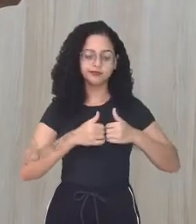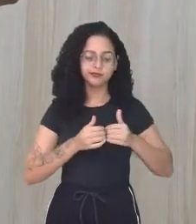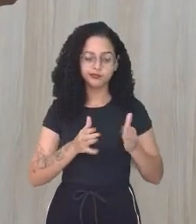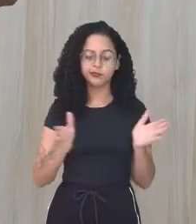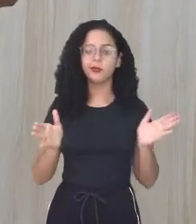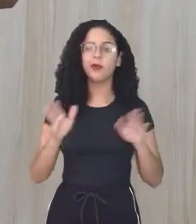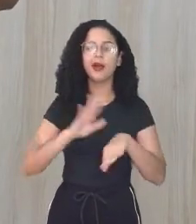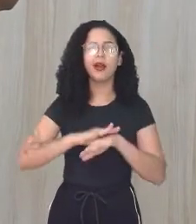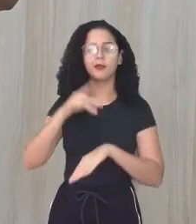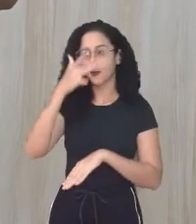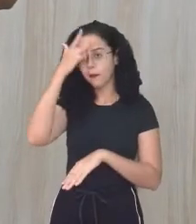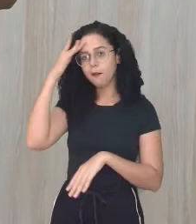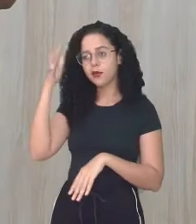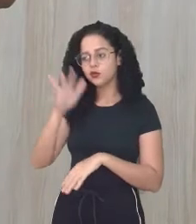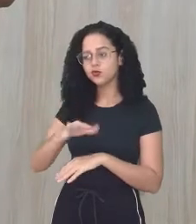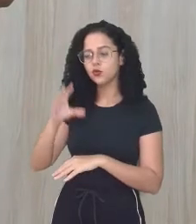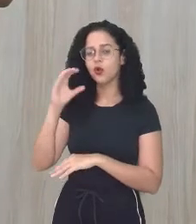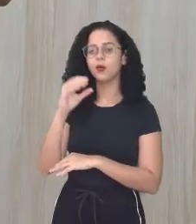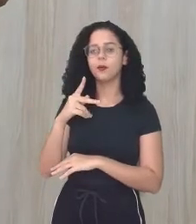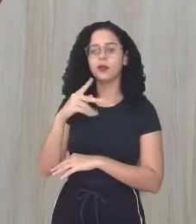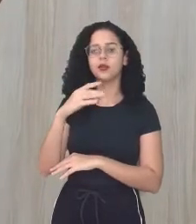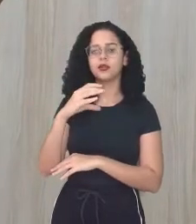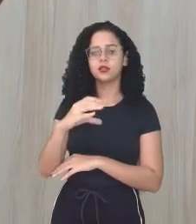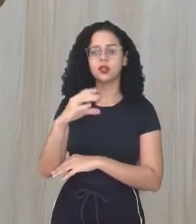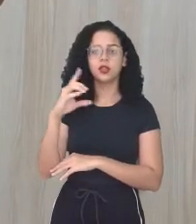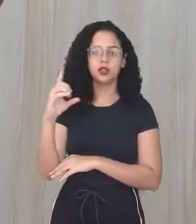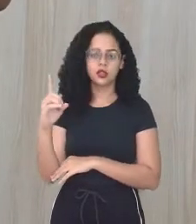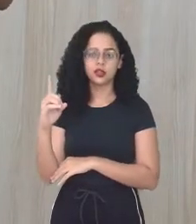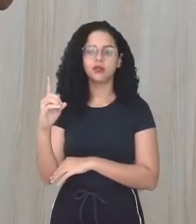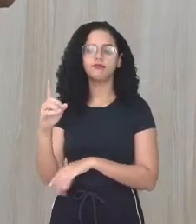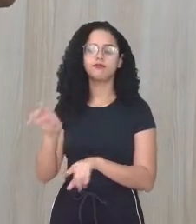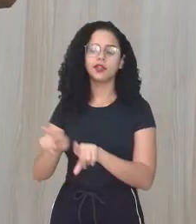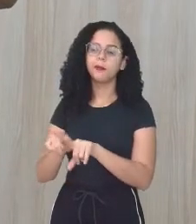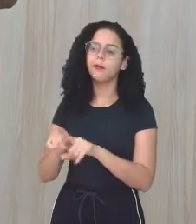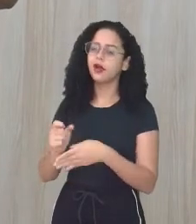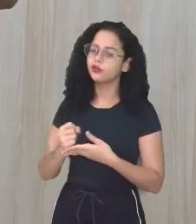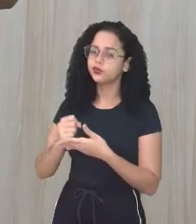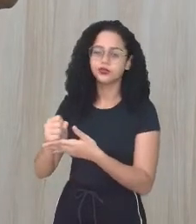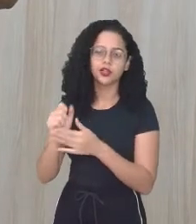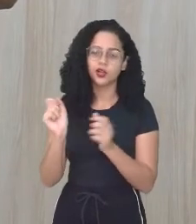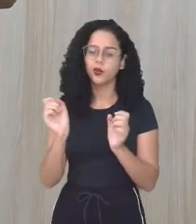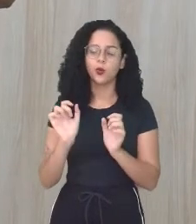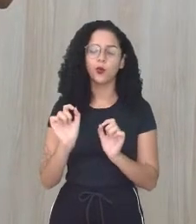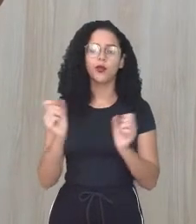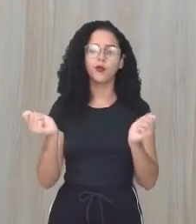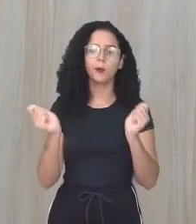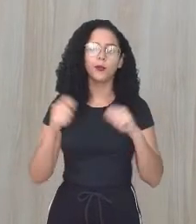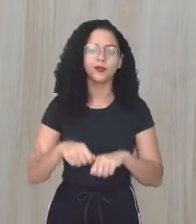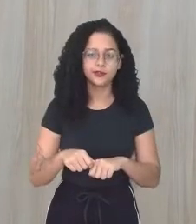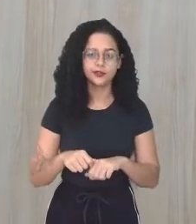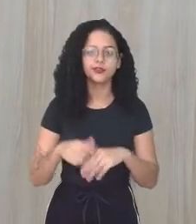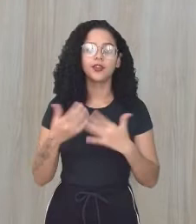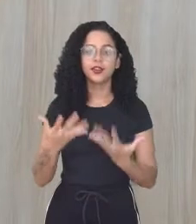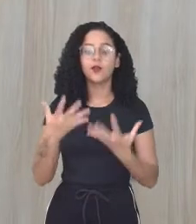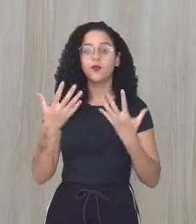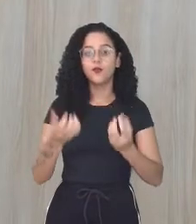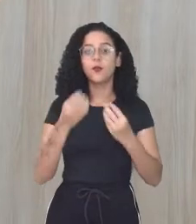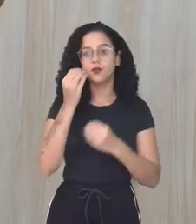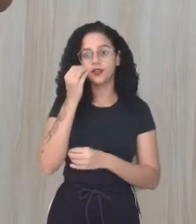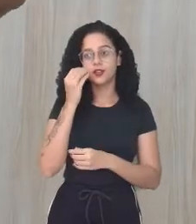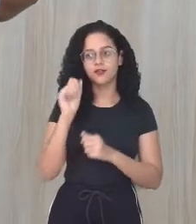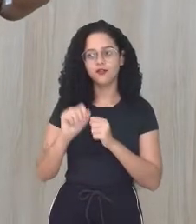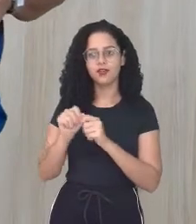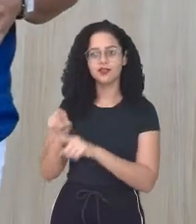para esse pessoal, tá certo? E ajudar no que for possível, tá bom? Então, vamos tentar fazer